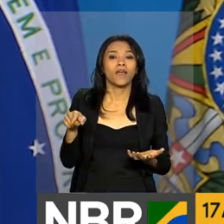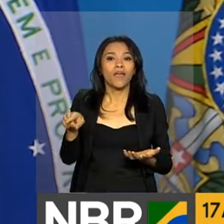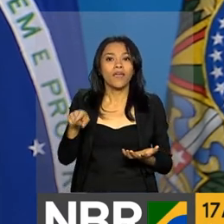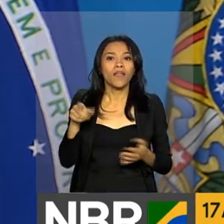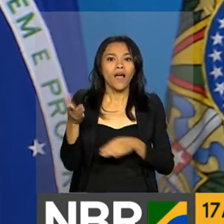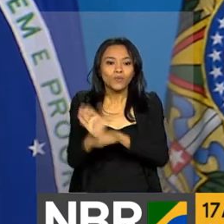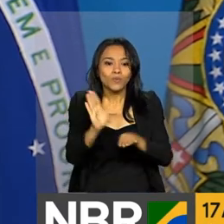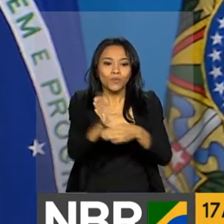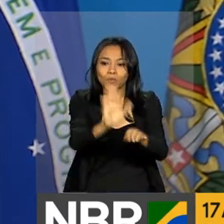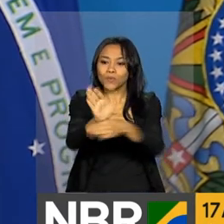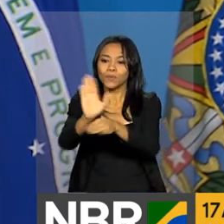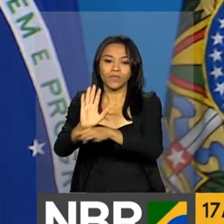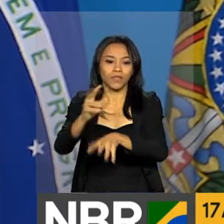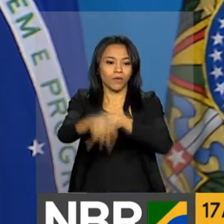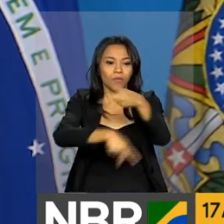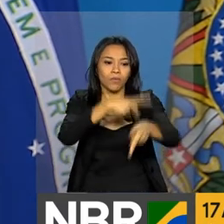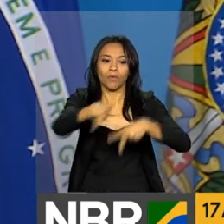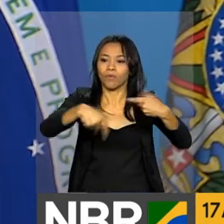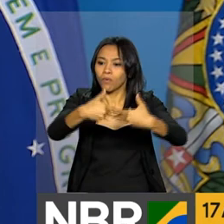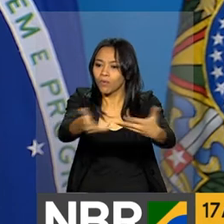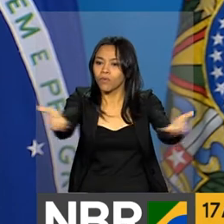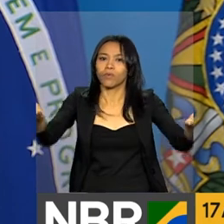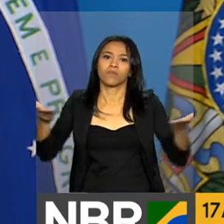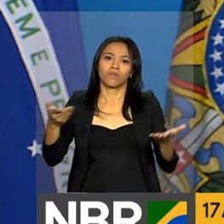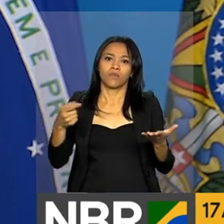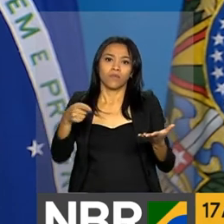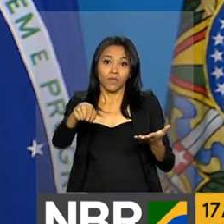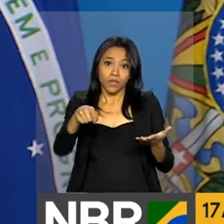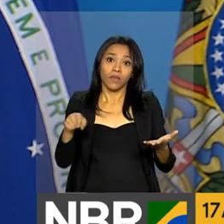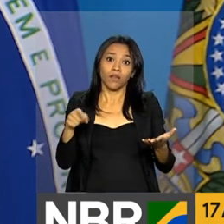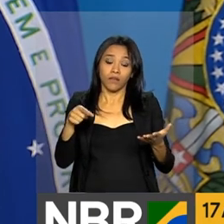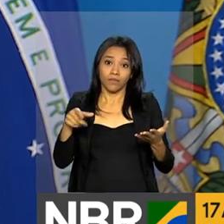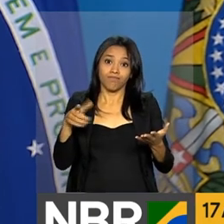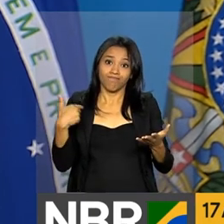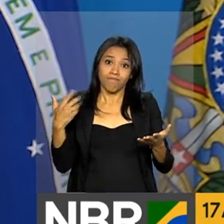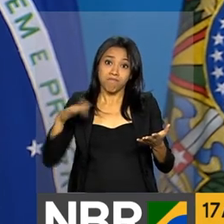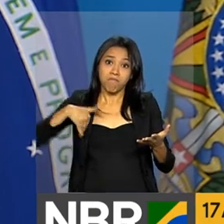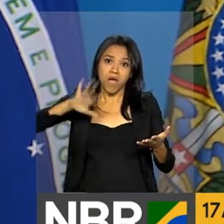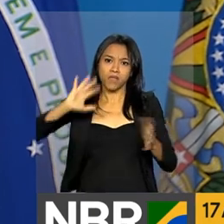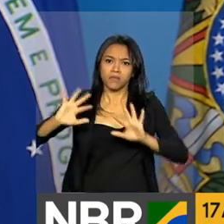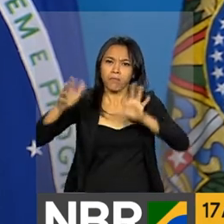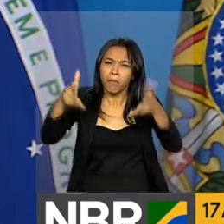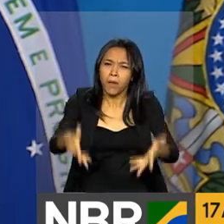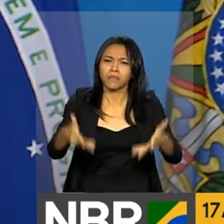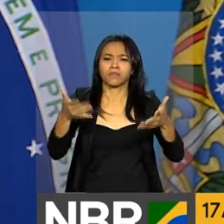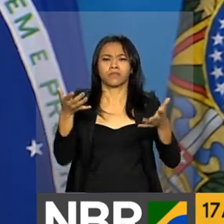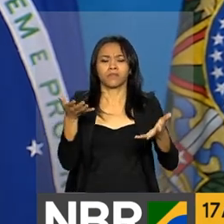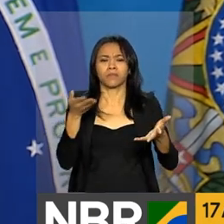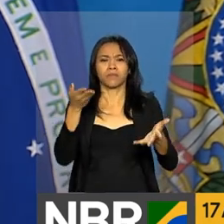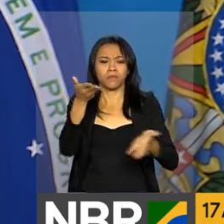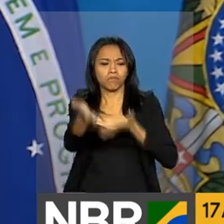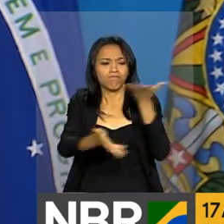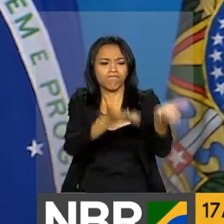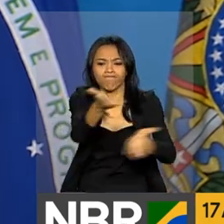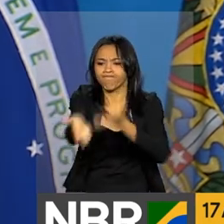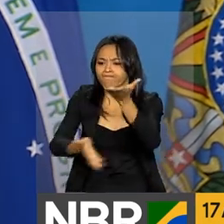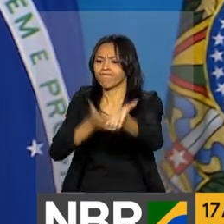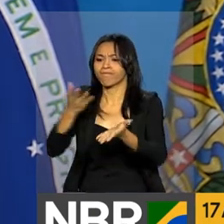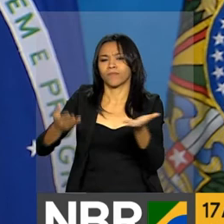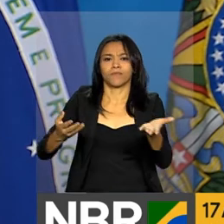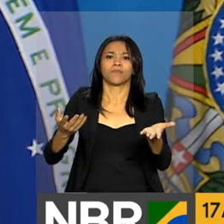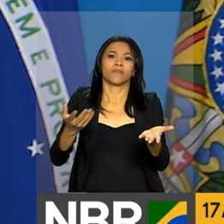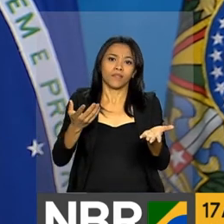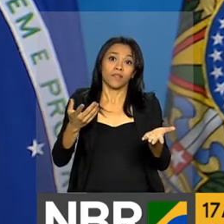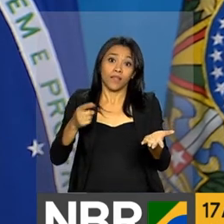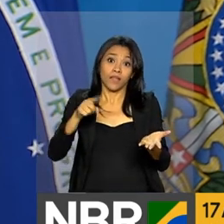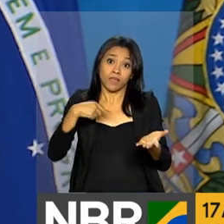que ele produz à comunidade, ele é levado praticamente a participar muito legitimamente da vida pública. E